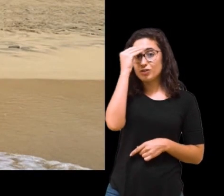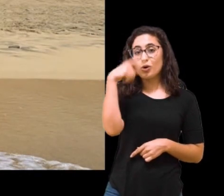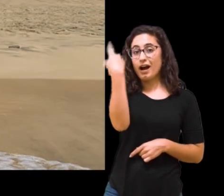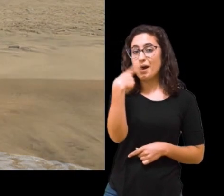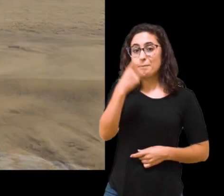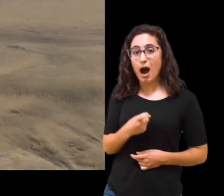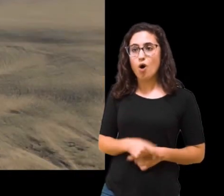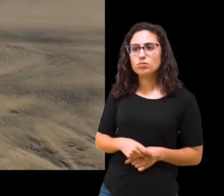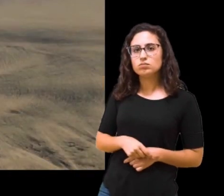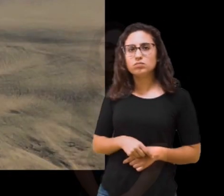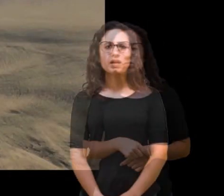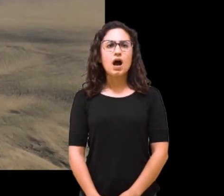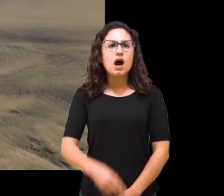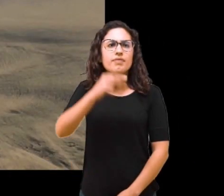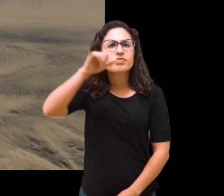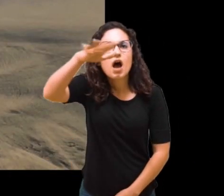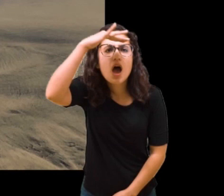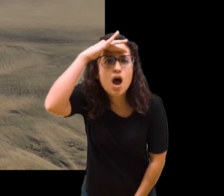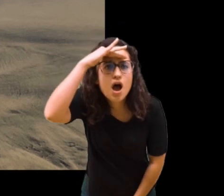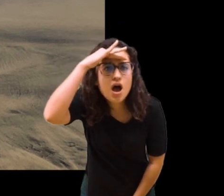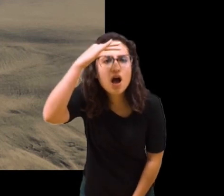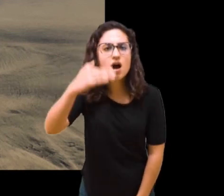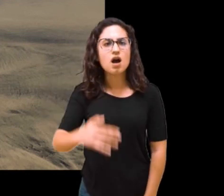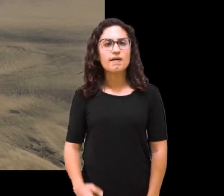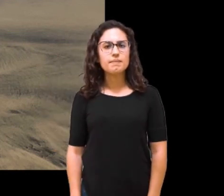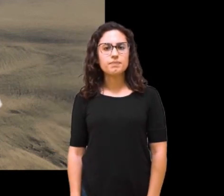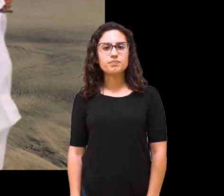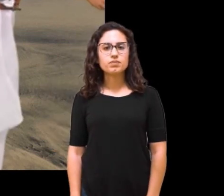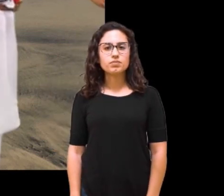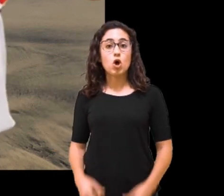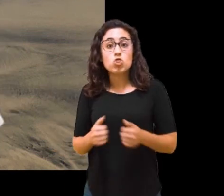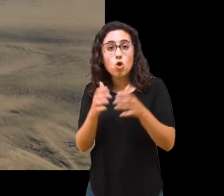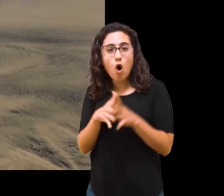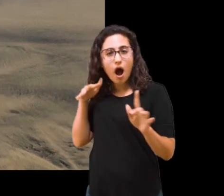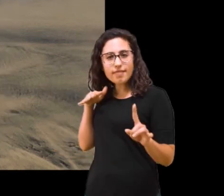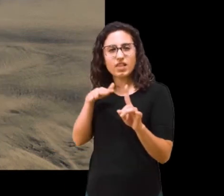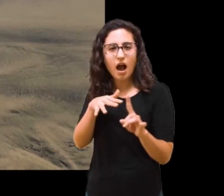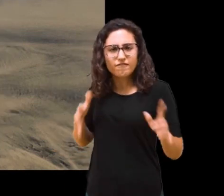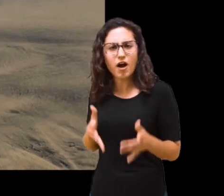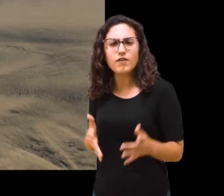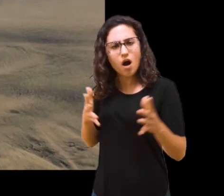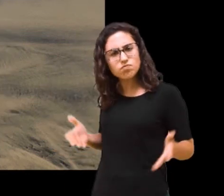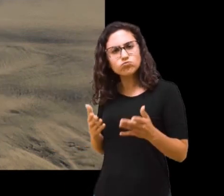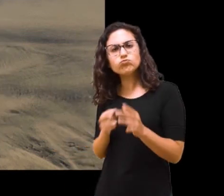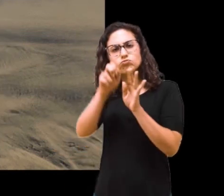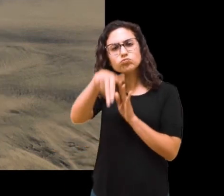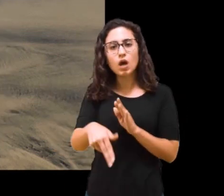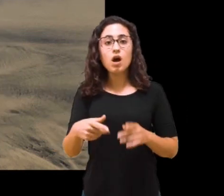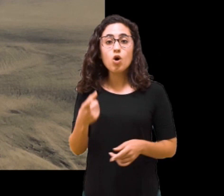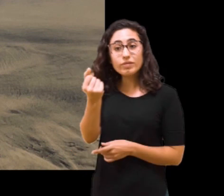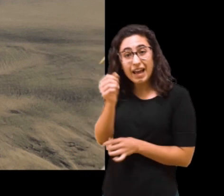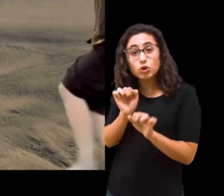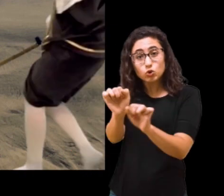vista. Todos ao ataque. Abordagem. Até cá para fora todo o teu dinheirame, manipanso. Já que